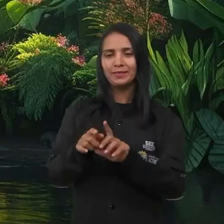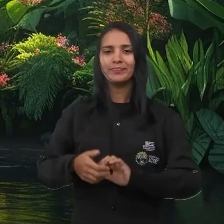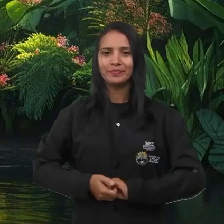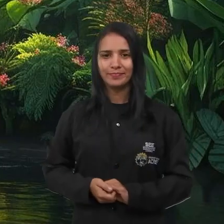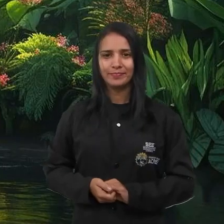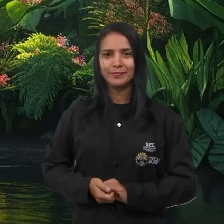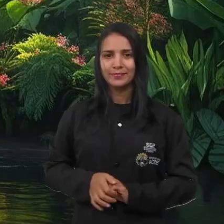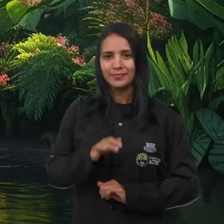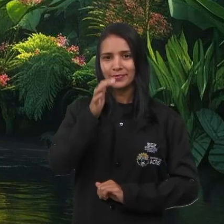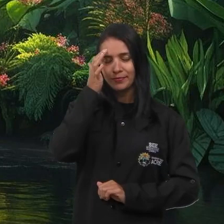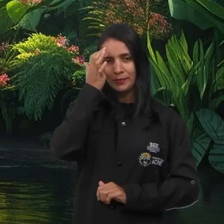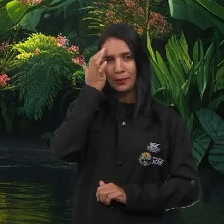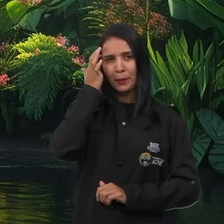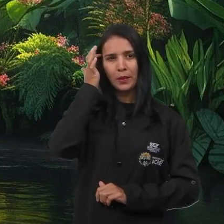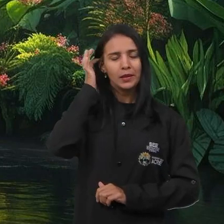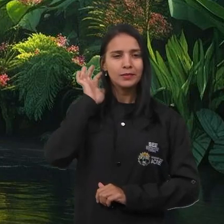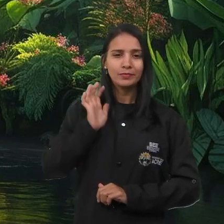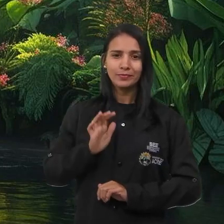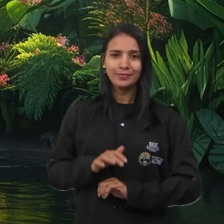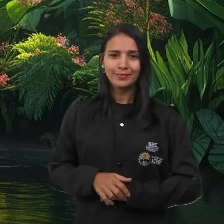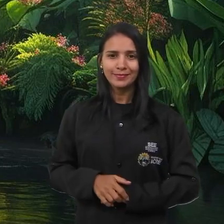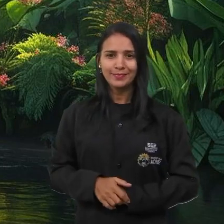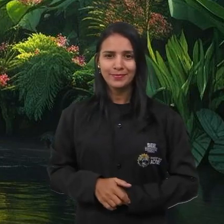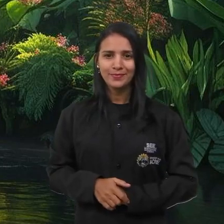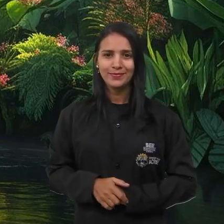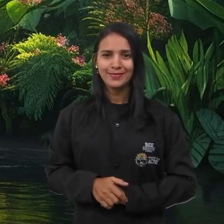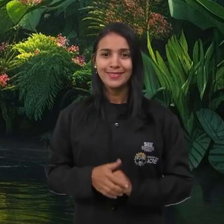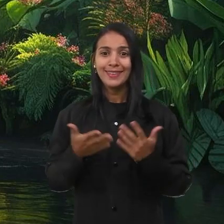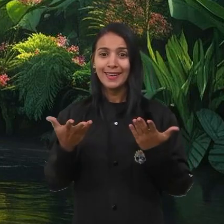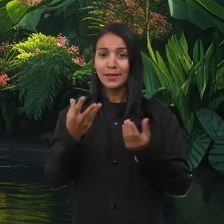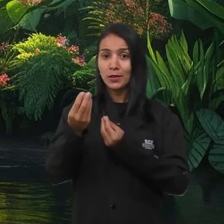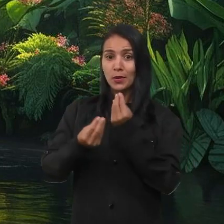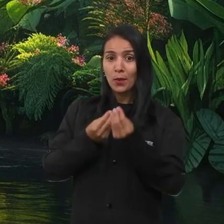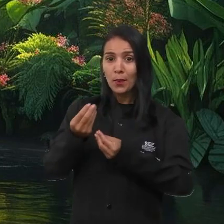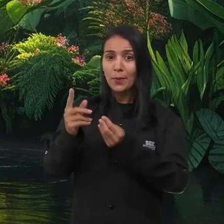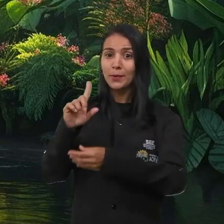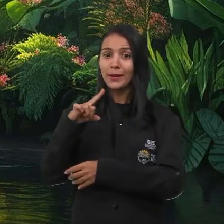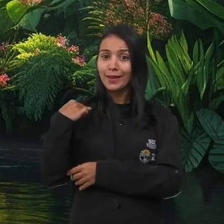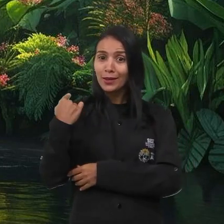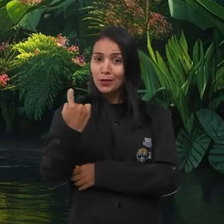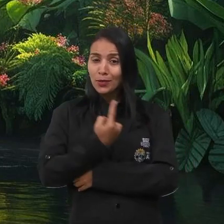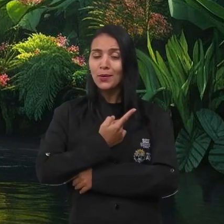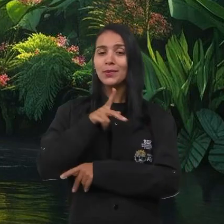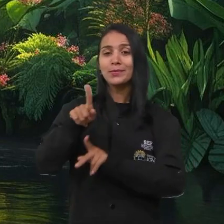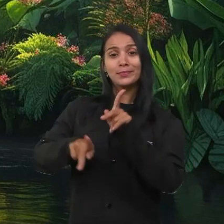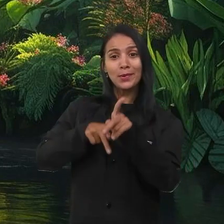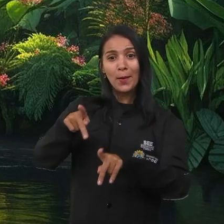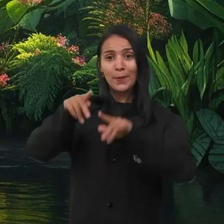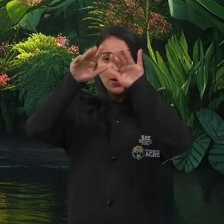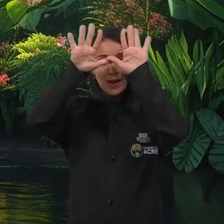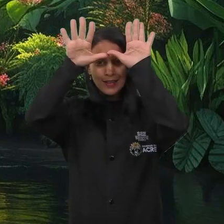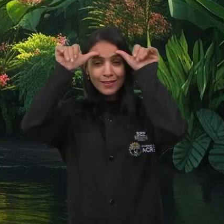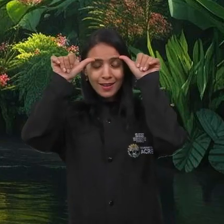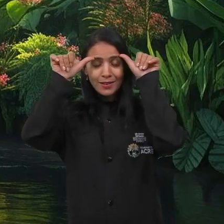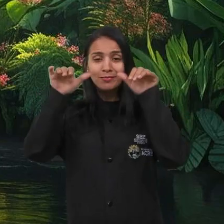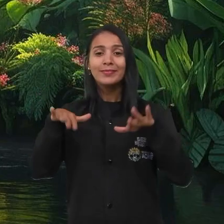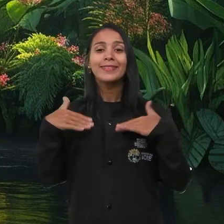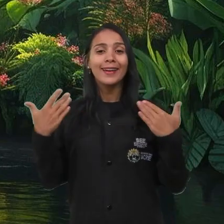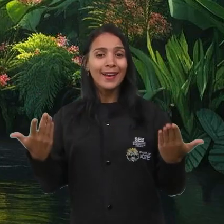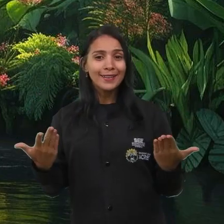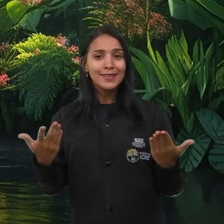vamos falar da formação da população acriana, conforme diz o nosso tema.